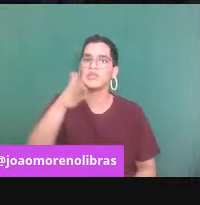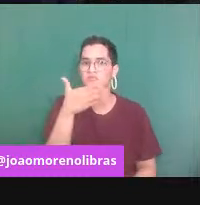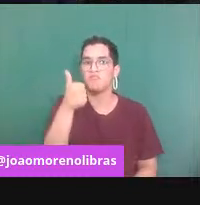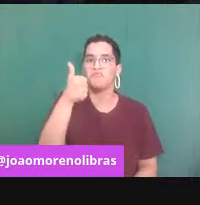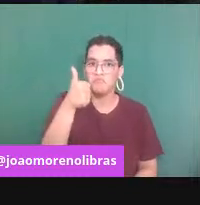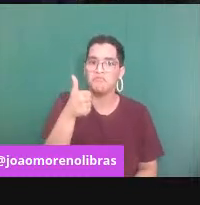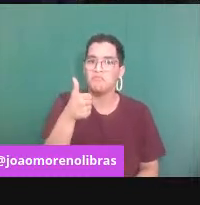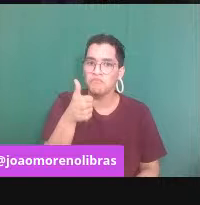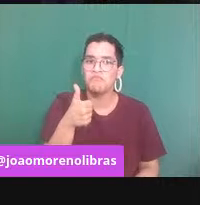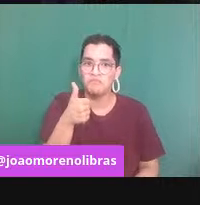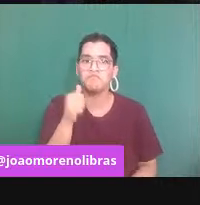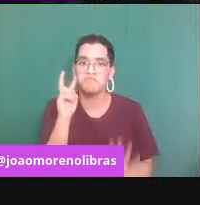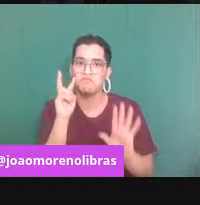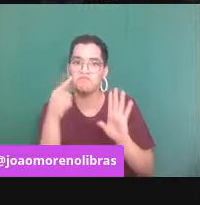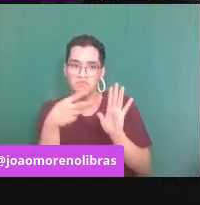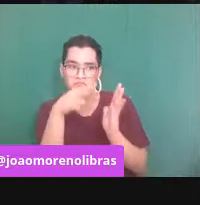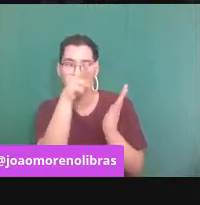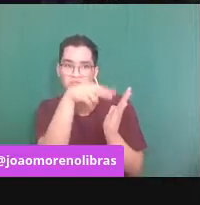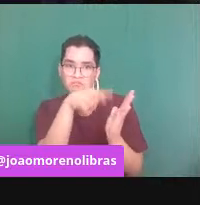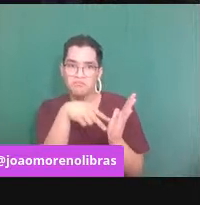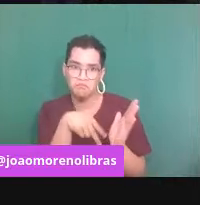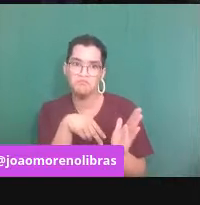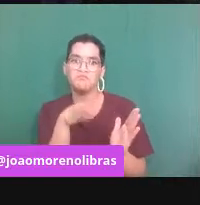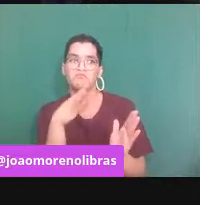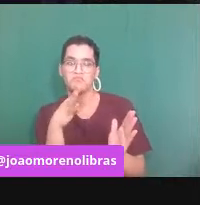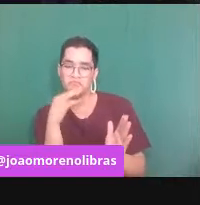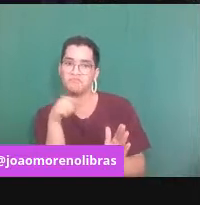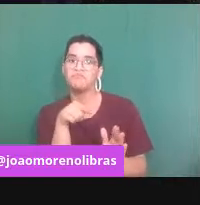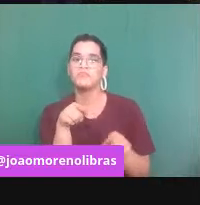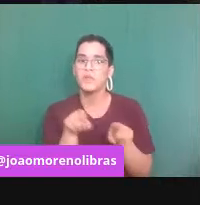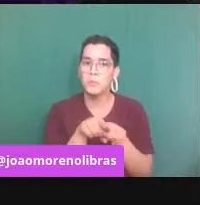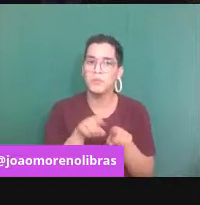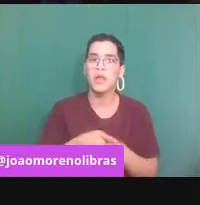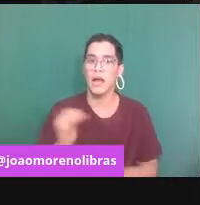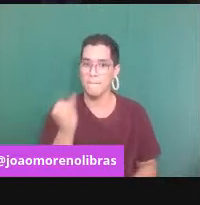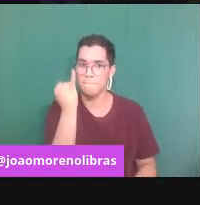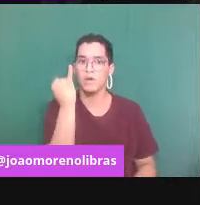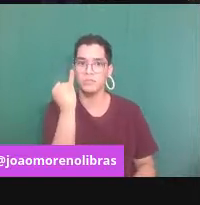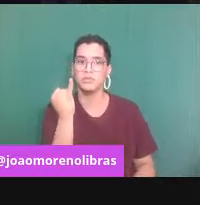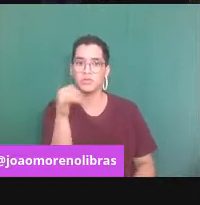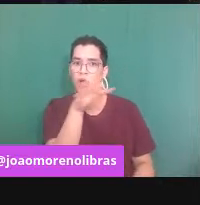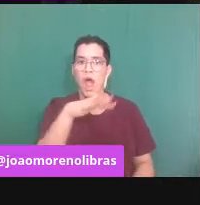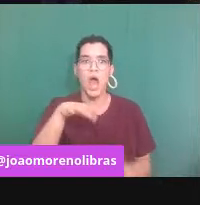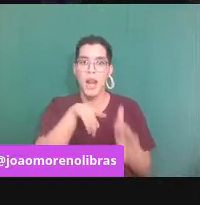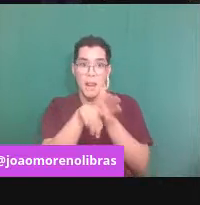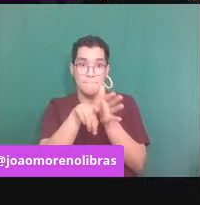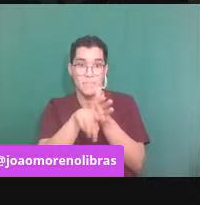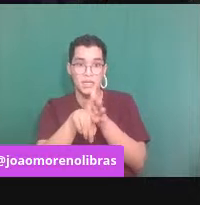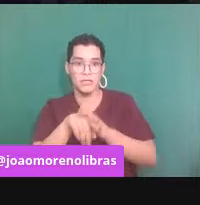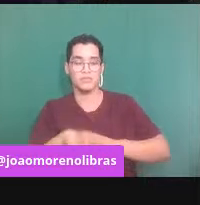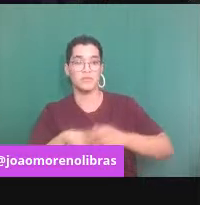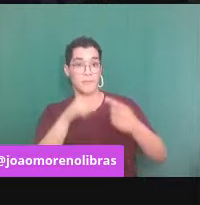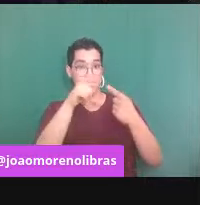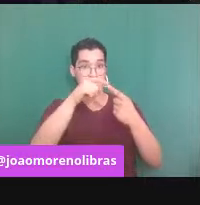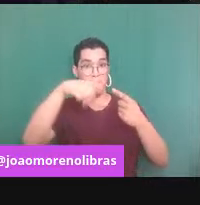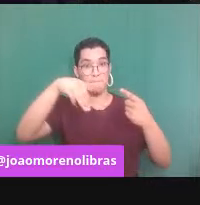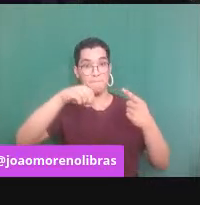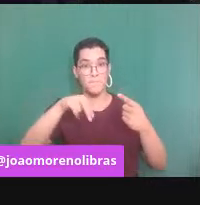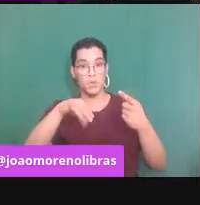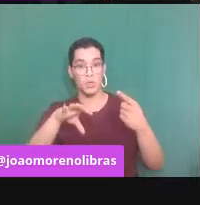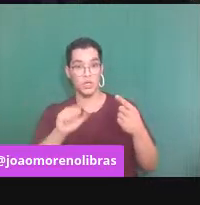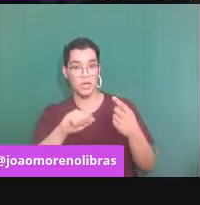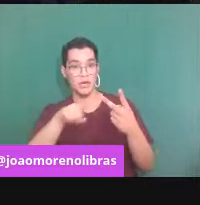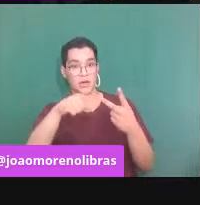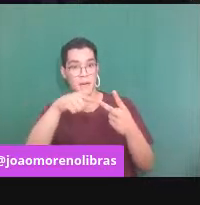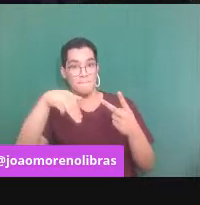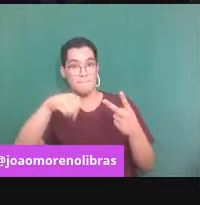agora verificarmos. Importante para as pesquisas, né? Ela deu conhecimento, ela e a professora Marisa deram conhecimento agora